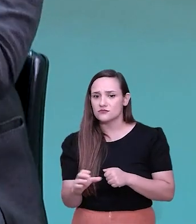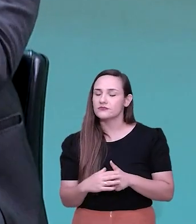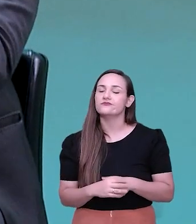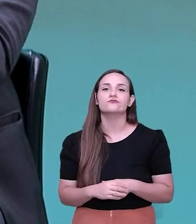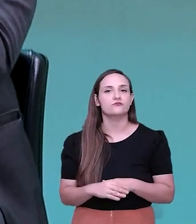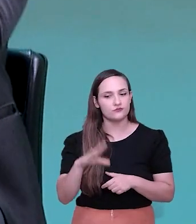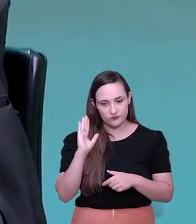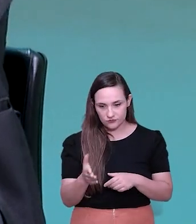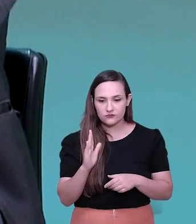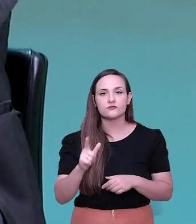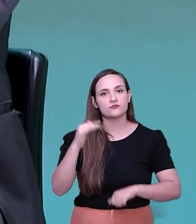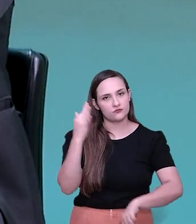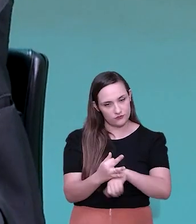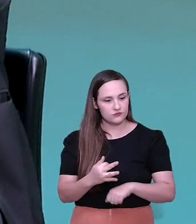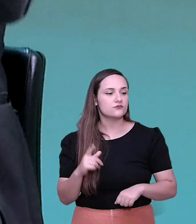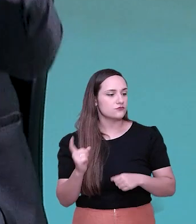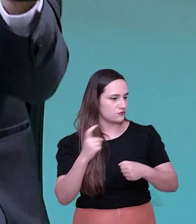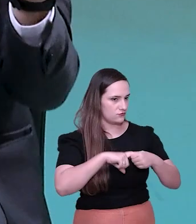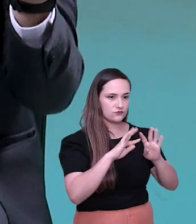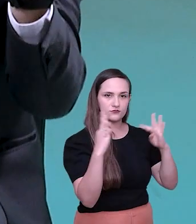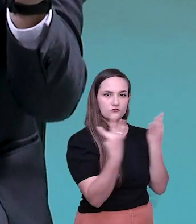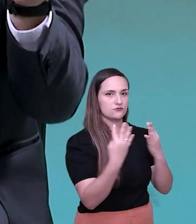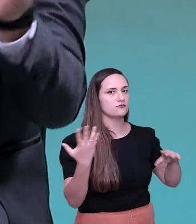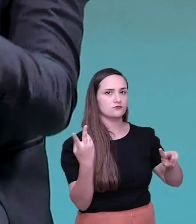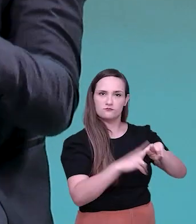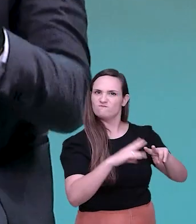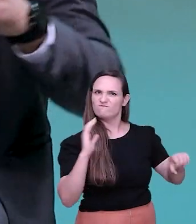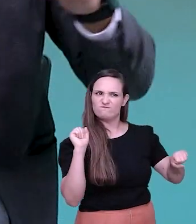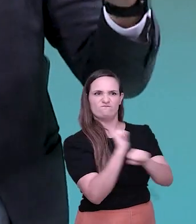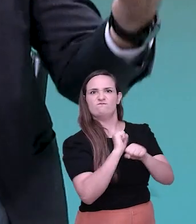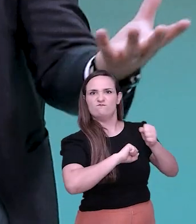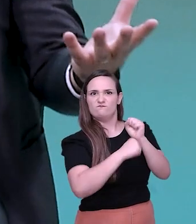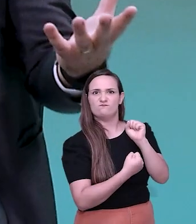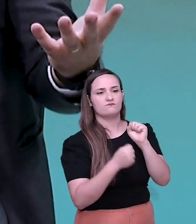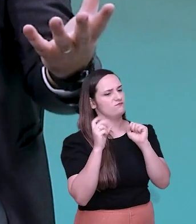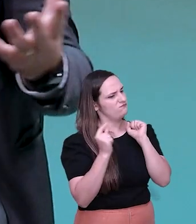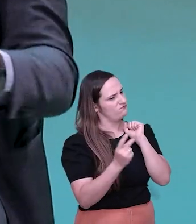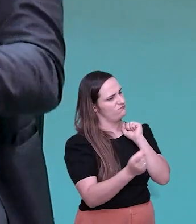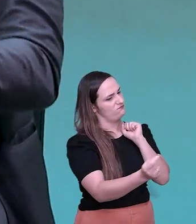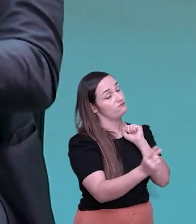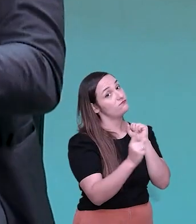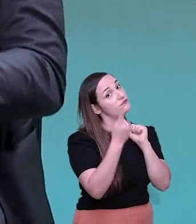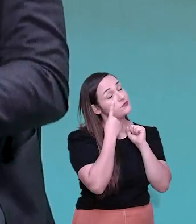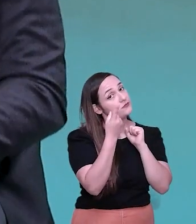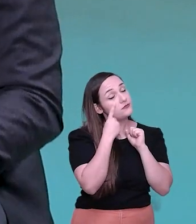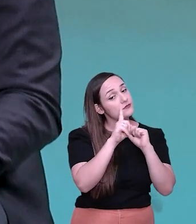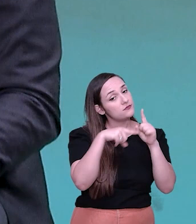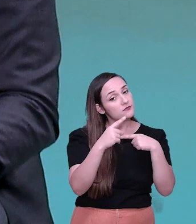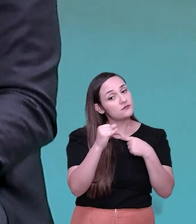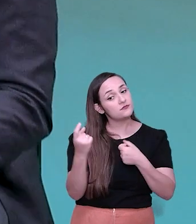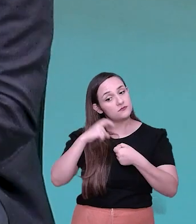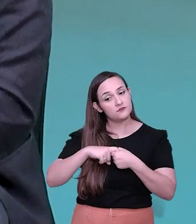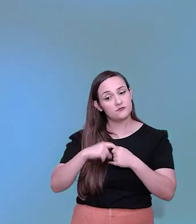cometeu, isso entra como uma falta e ele volta para o fechado. E aí ele vai ter que cumprir mais um monte de tempo no fechado para depois talvez ter direito